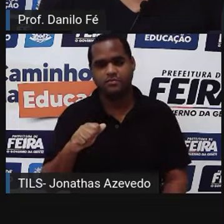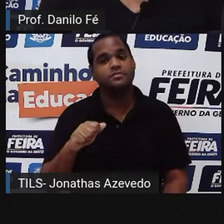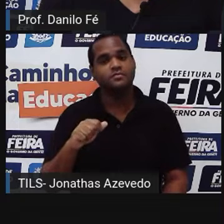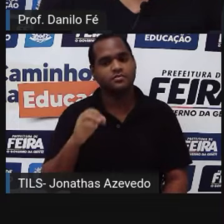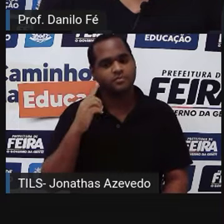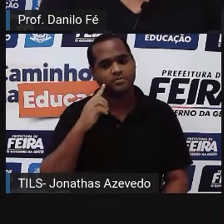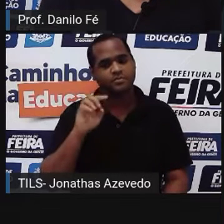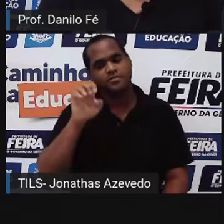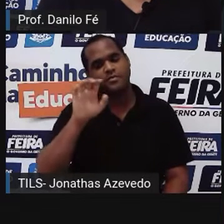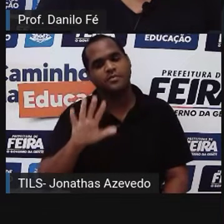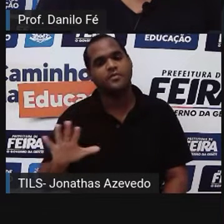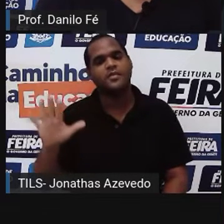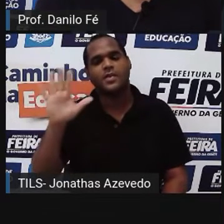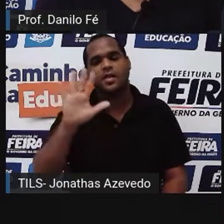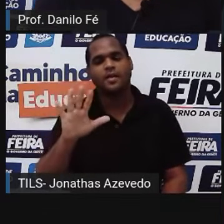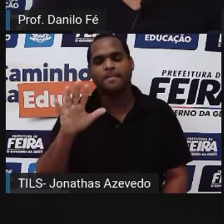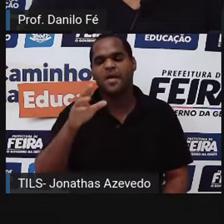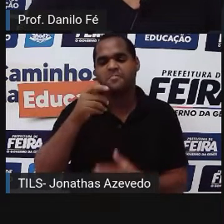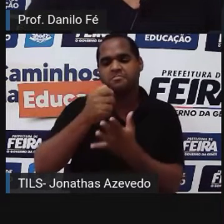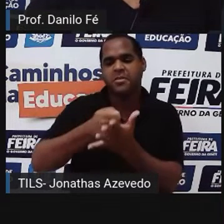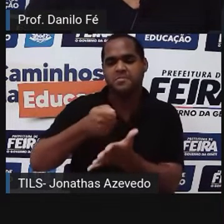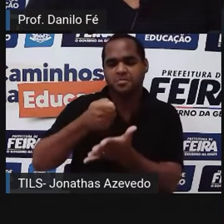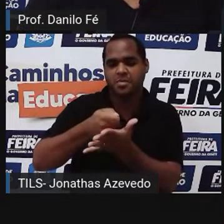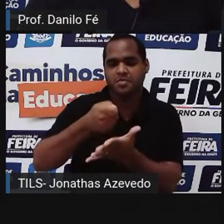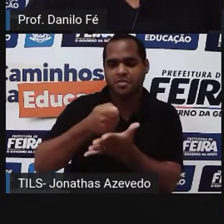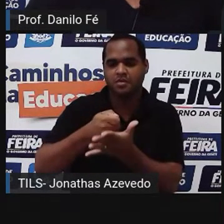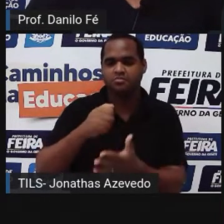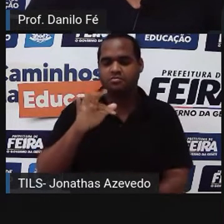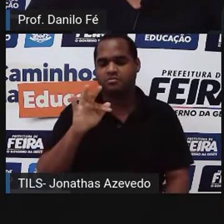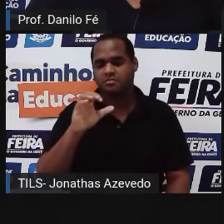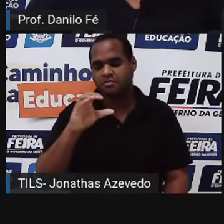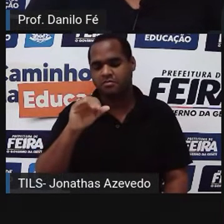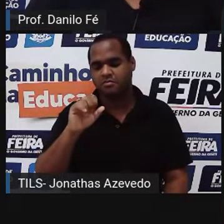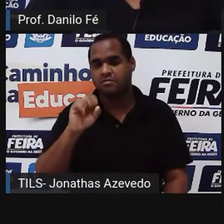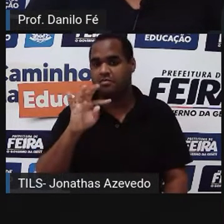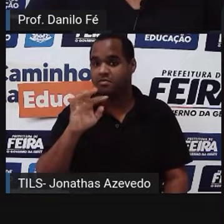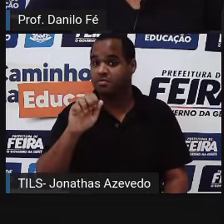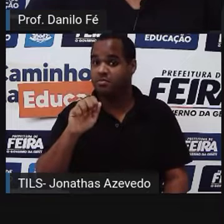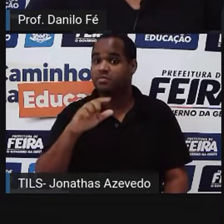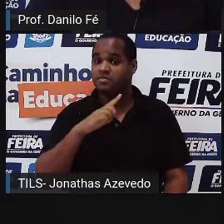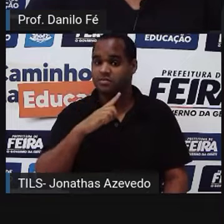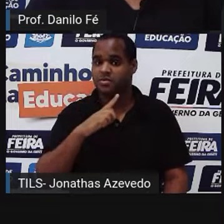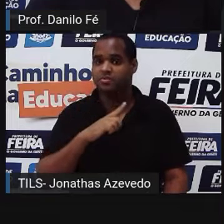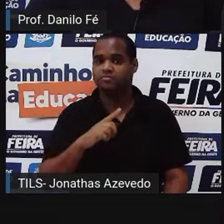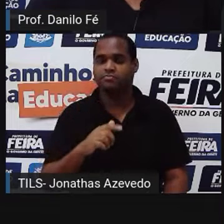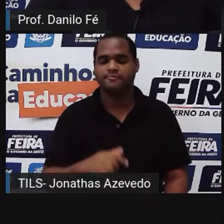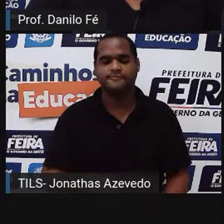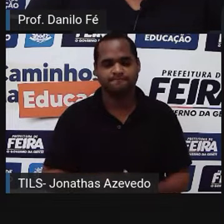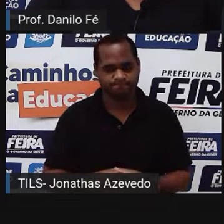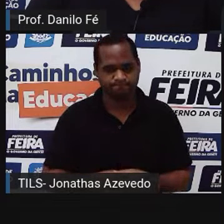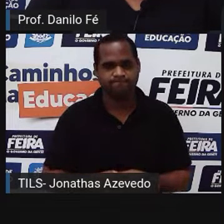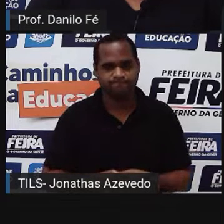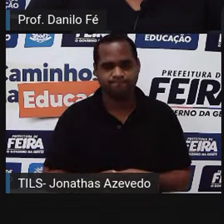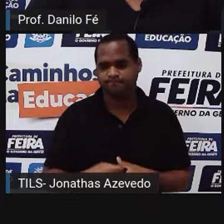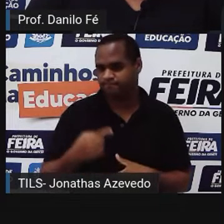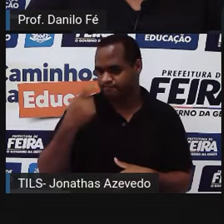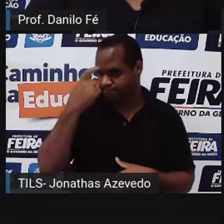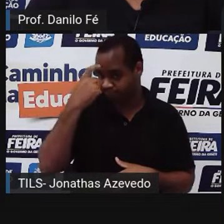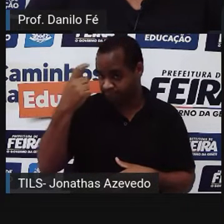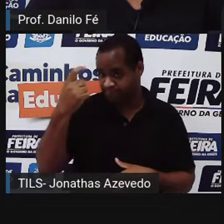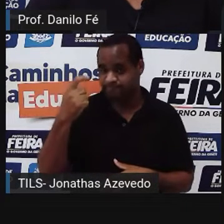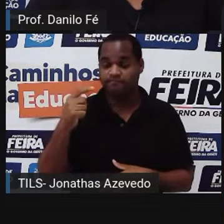modo extremamente autoritário. Força e terror, como a ideologia